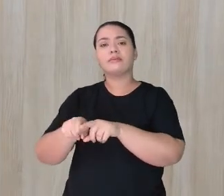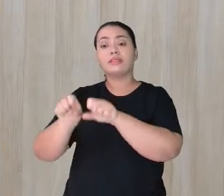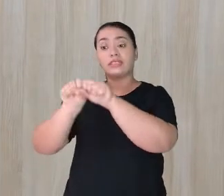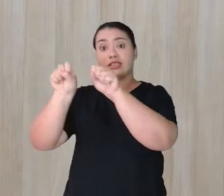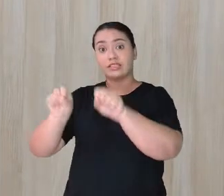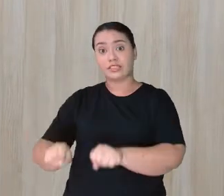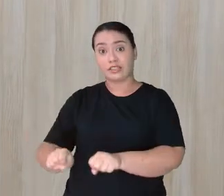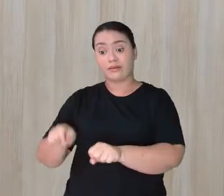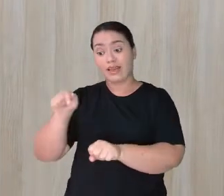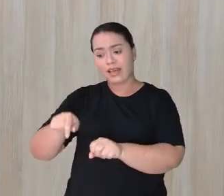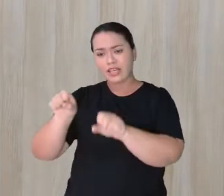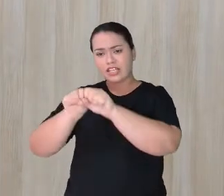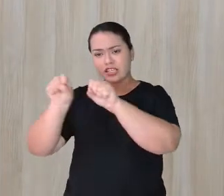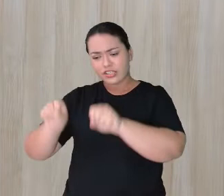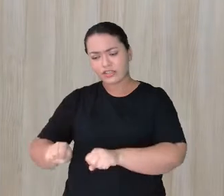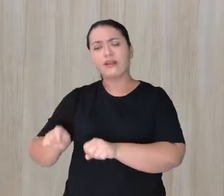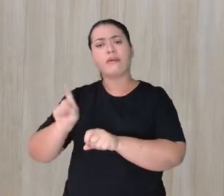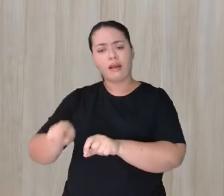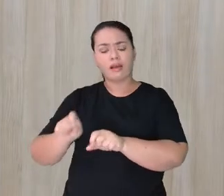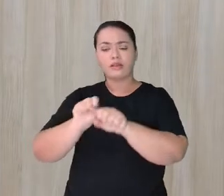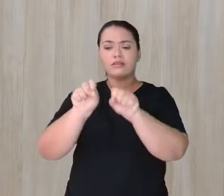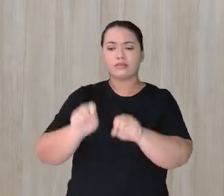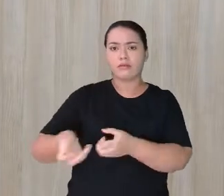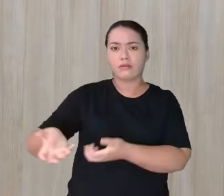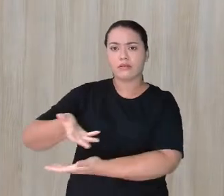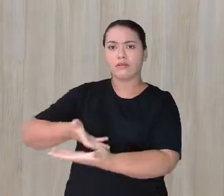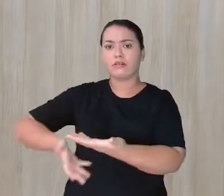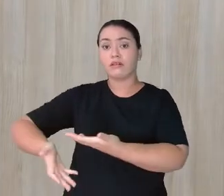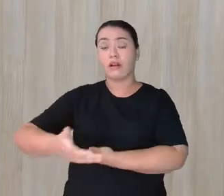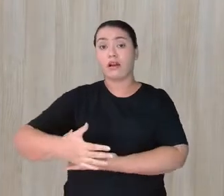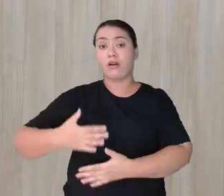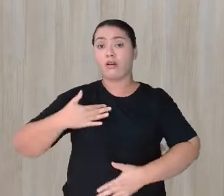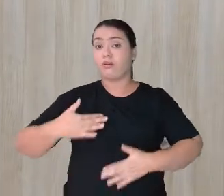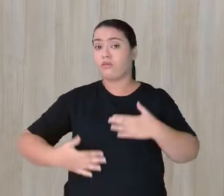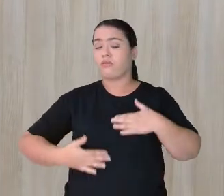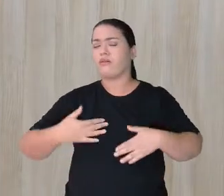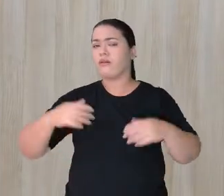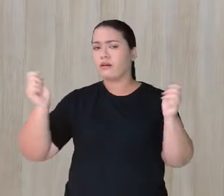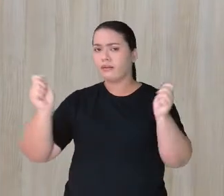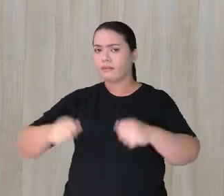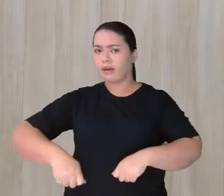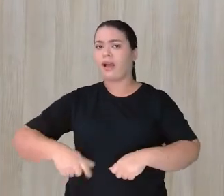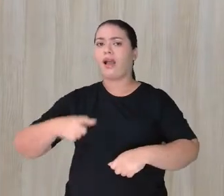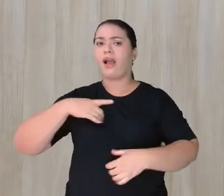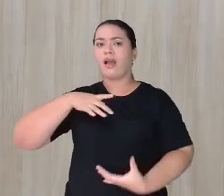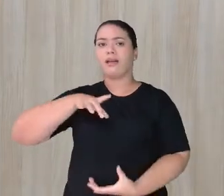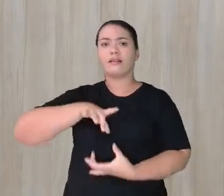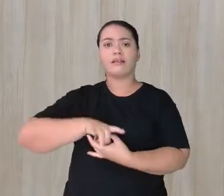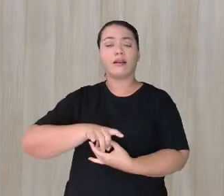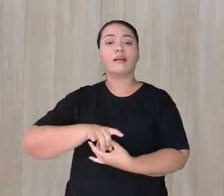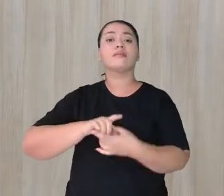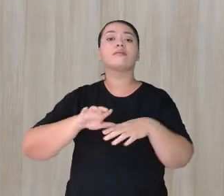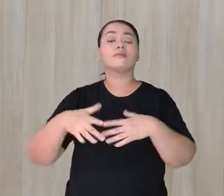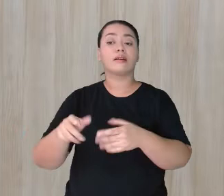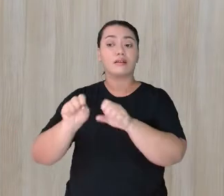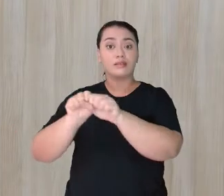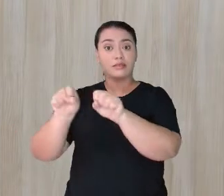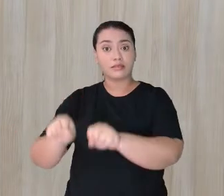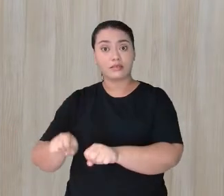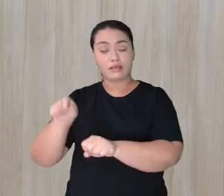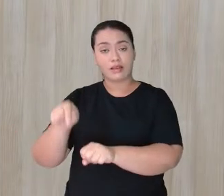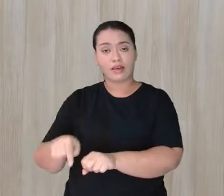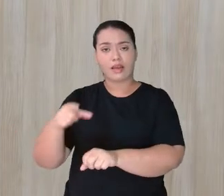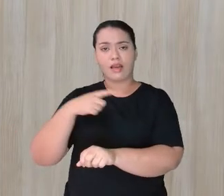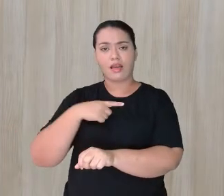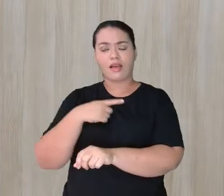sistemas. E esses sistemas vão interagir, né? Para que o nosso corpo, ele realmente fique integrado. E esses sistemas vão